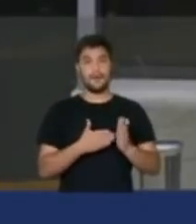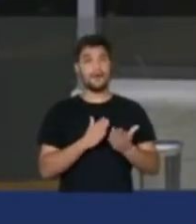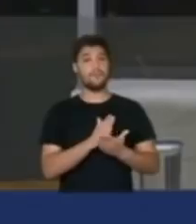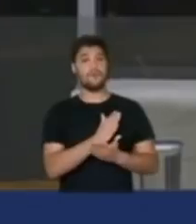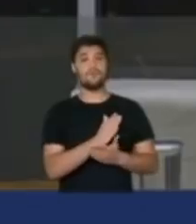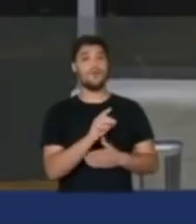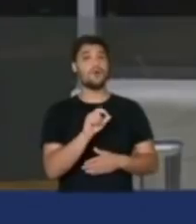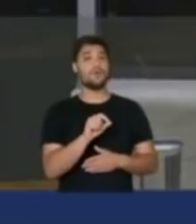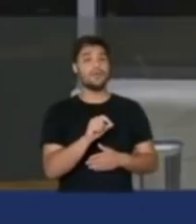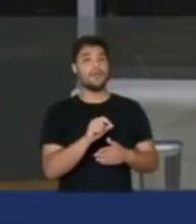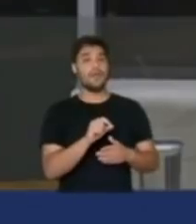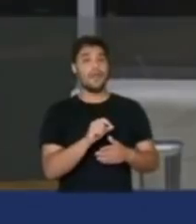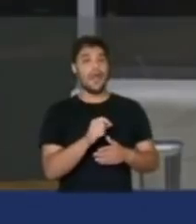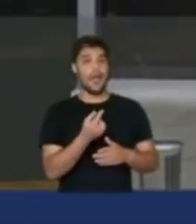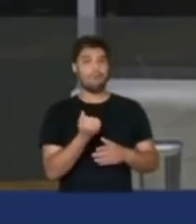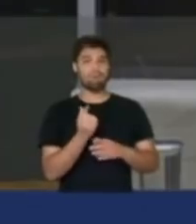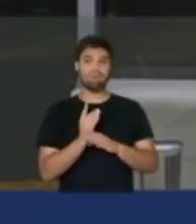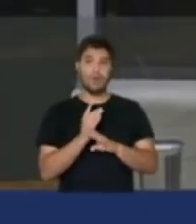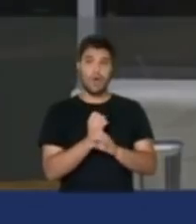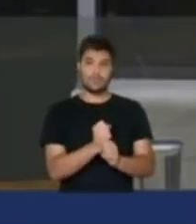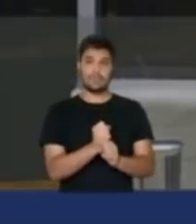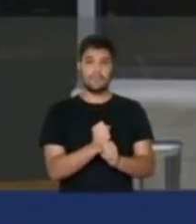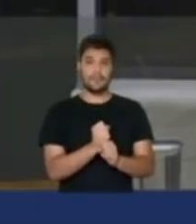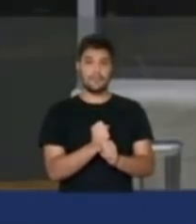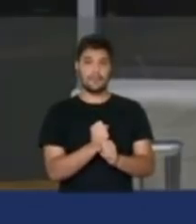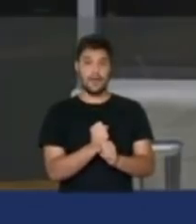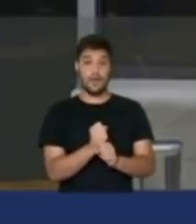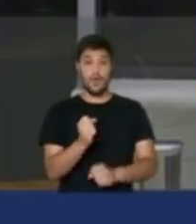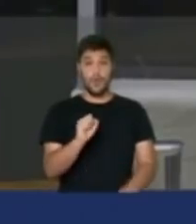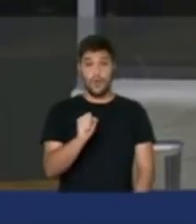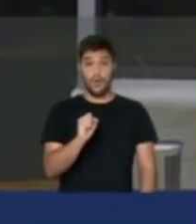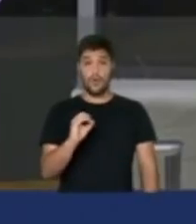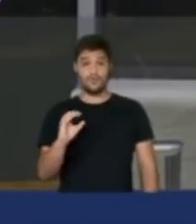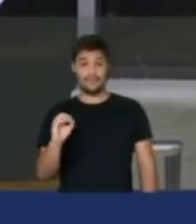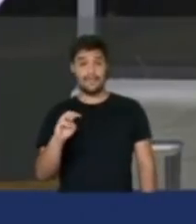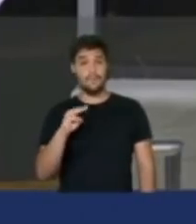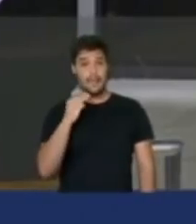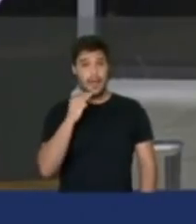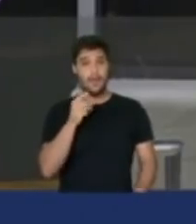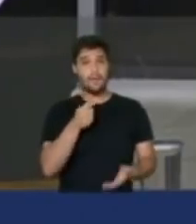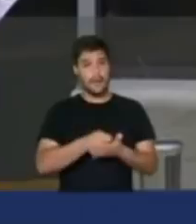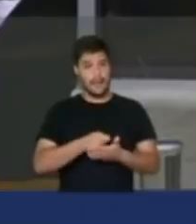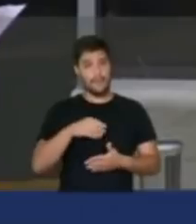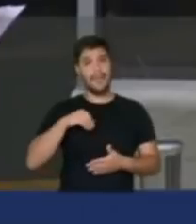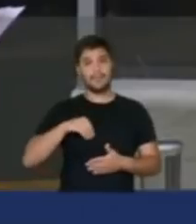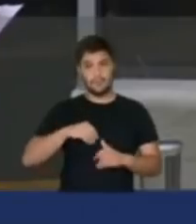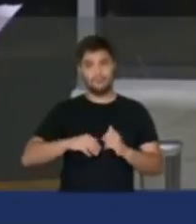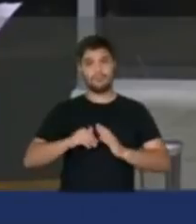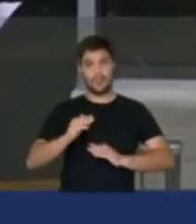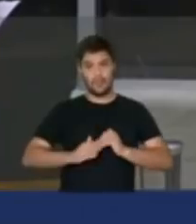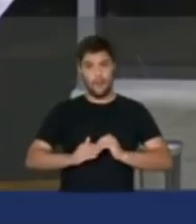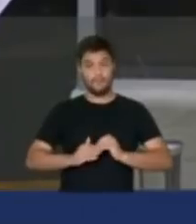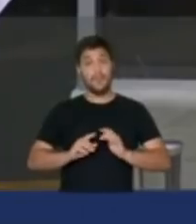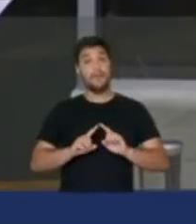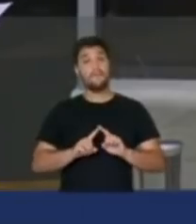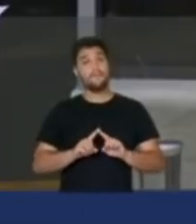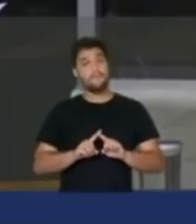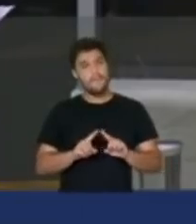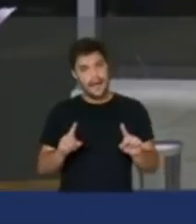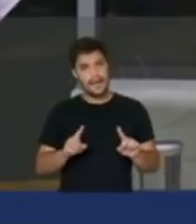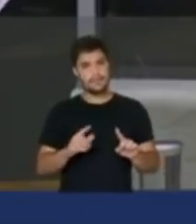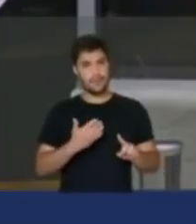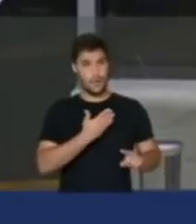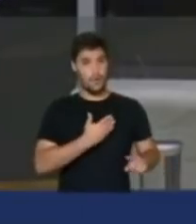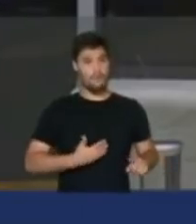a dotação orçamentária de R$ 800 milhões para o pagamento do piso da categoria. O governo do presidente